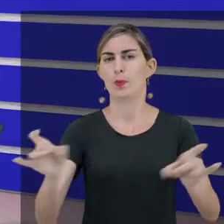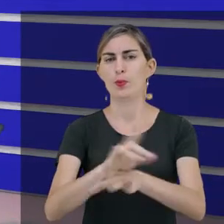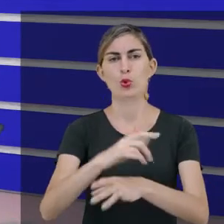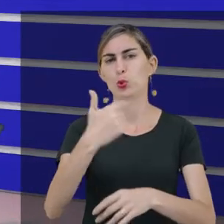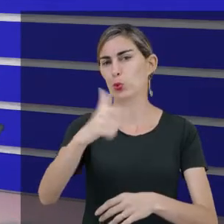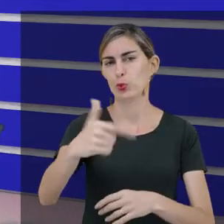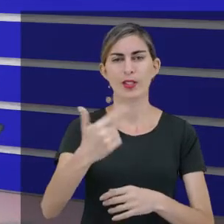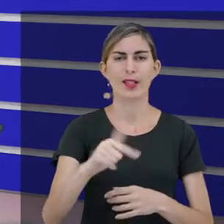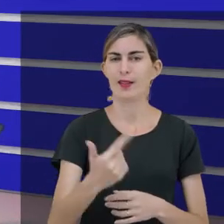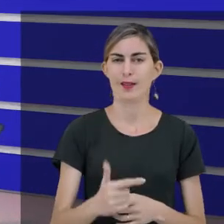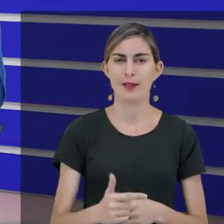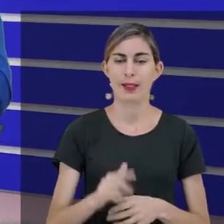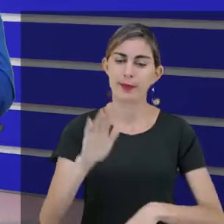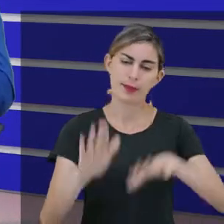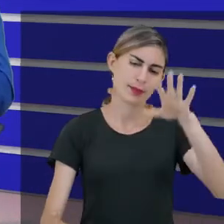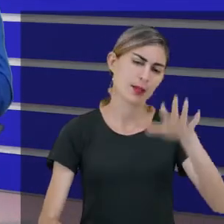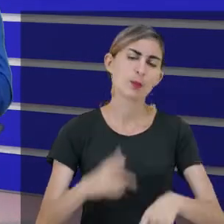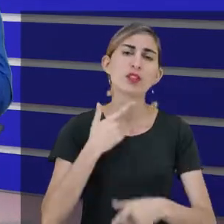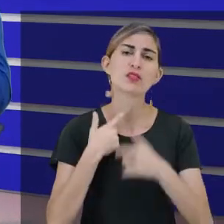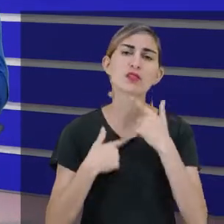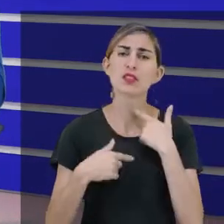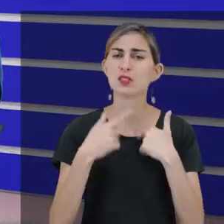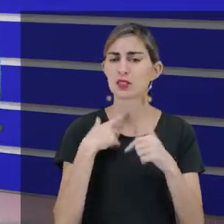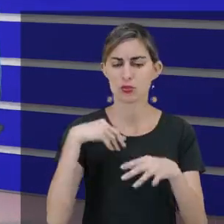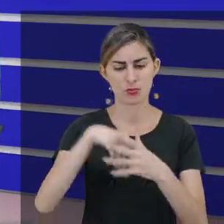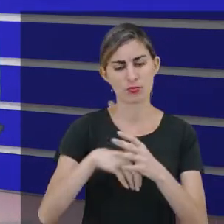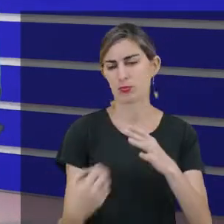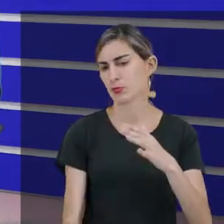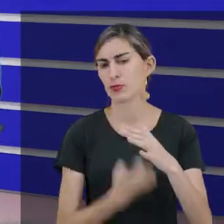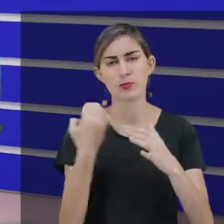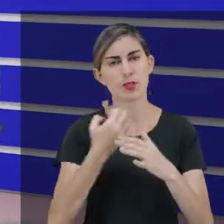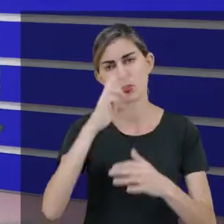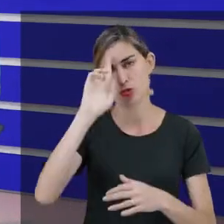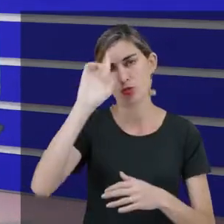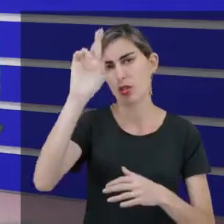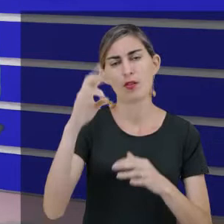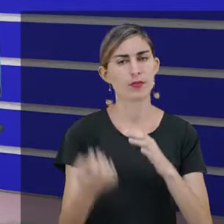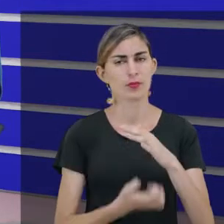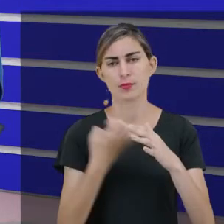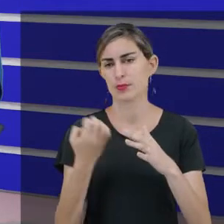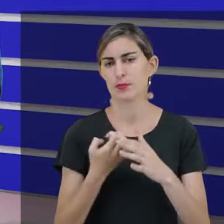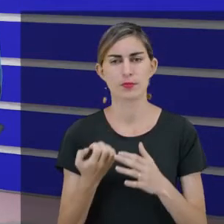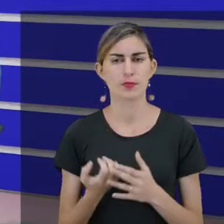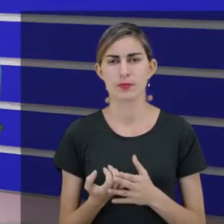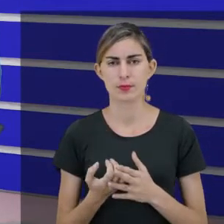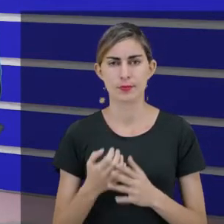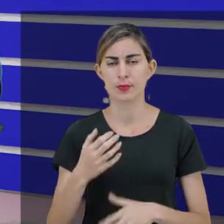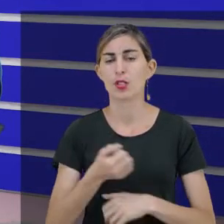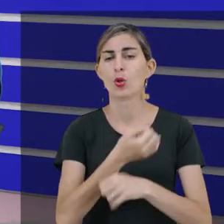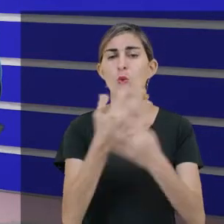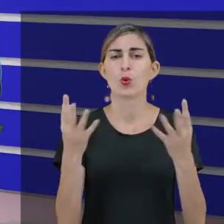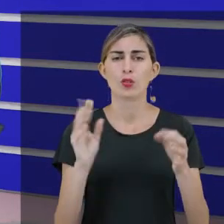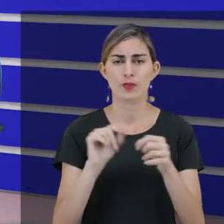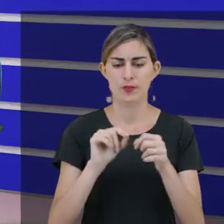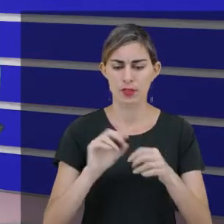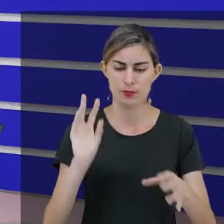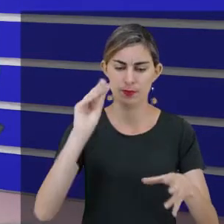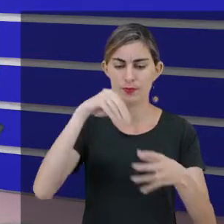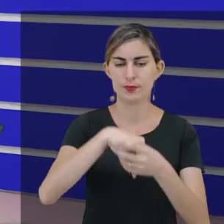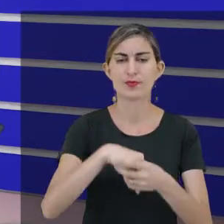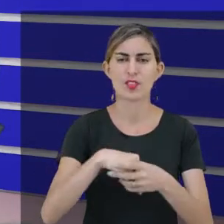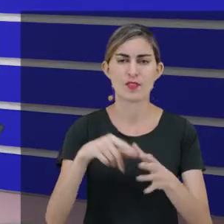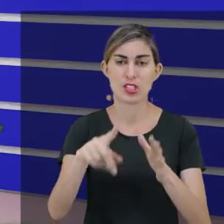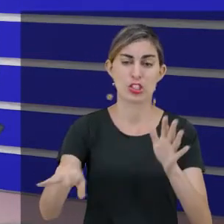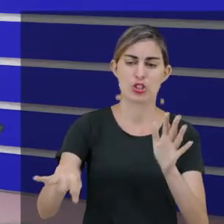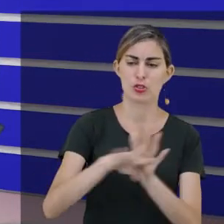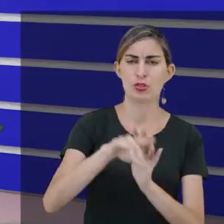Vai depender muito do desejo da organização em se transformar. Né? E assim, quando a gente fala nessa implementação, você não vai